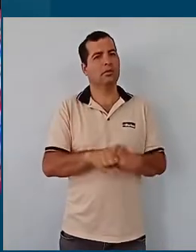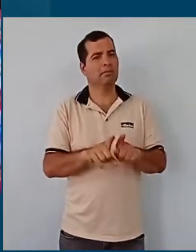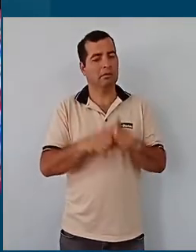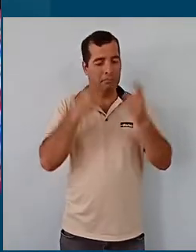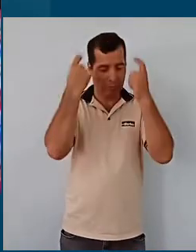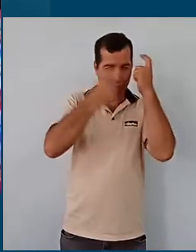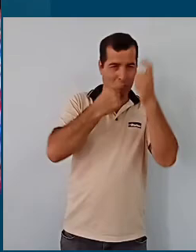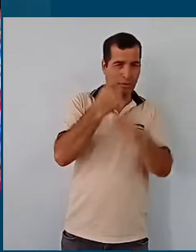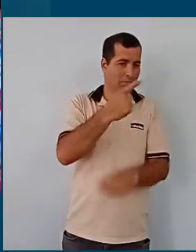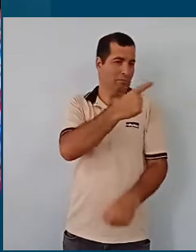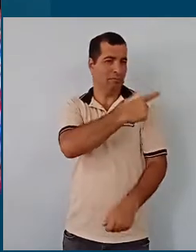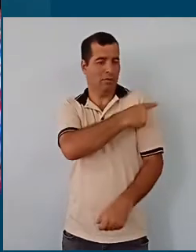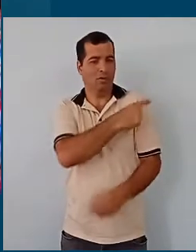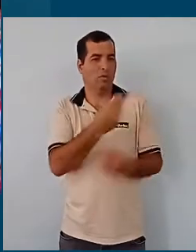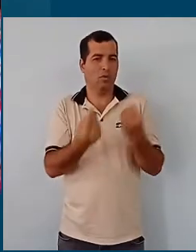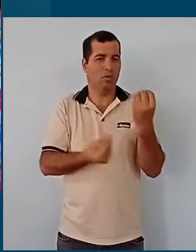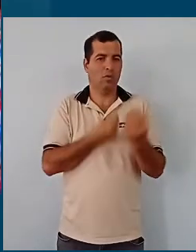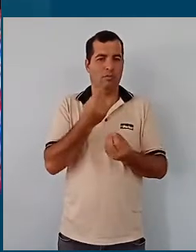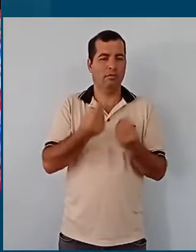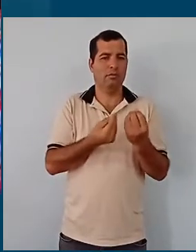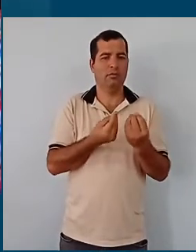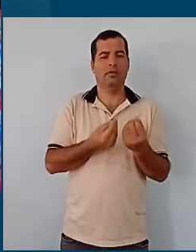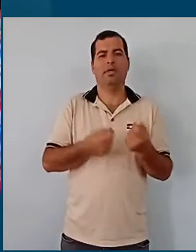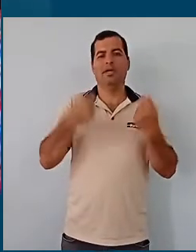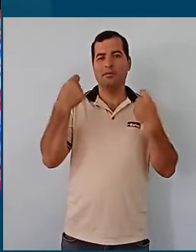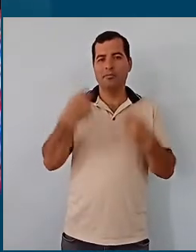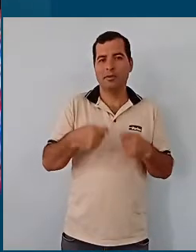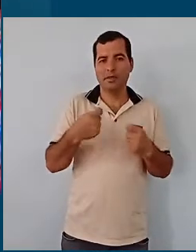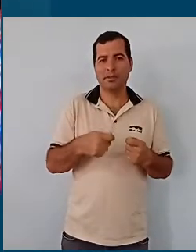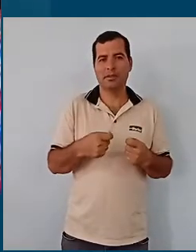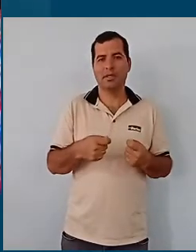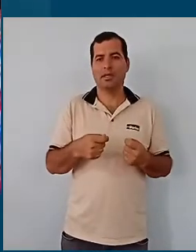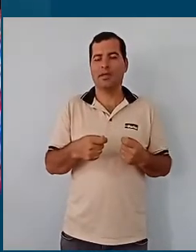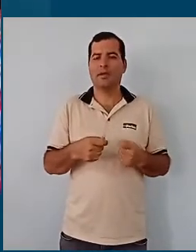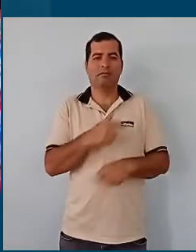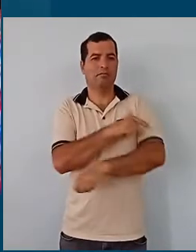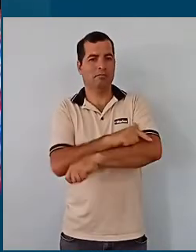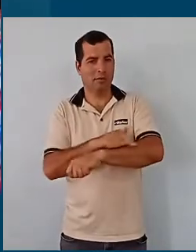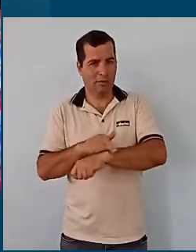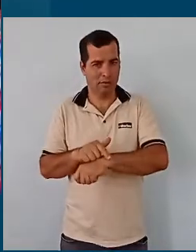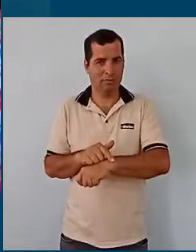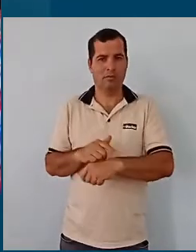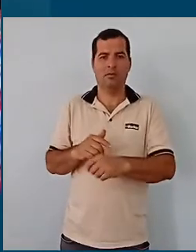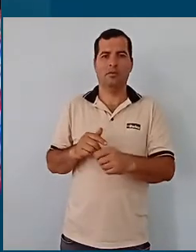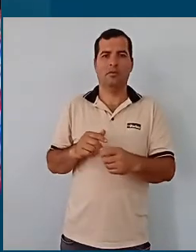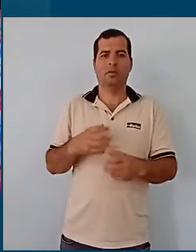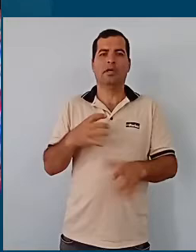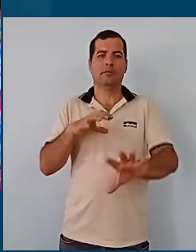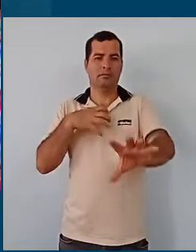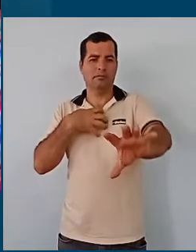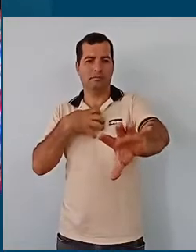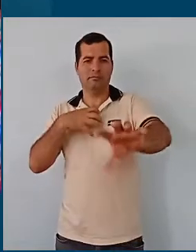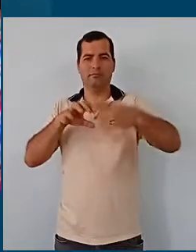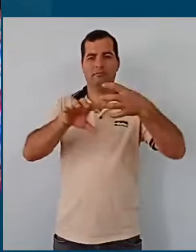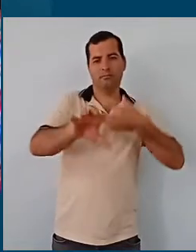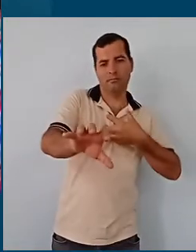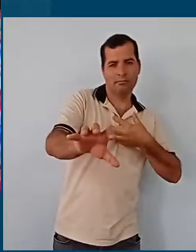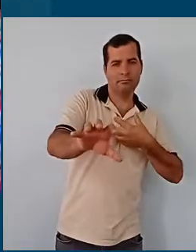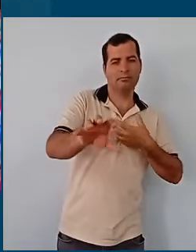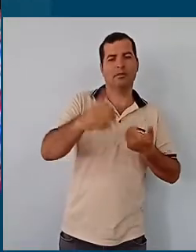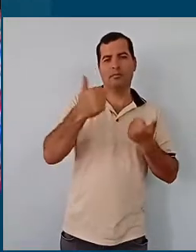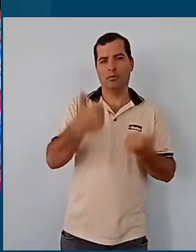primeiro ano, de uma maneira muito humanizada, empática,